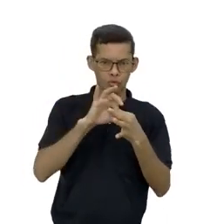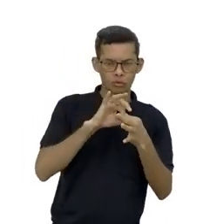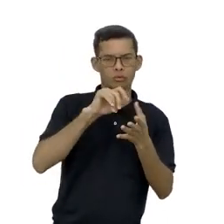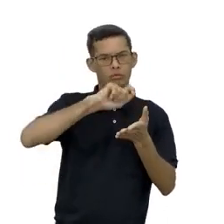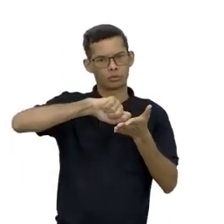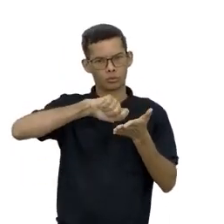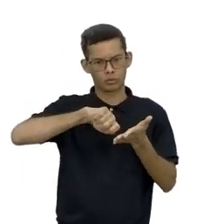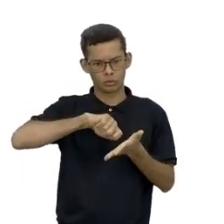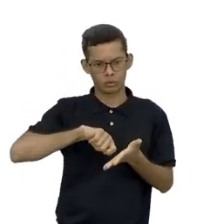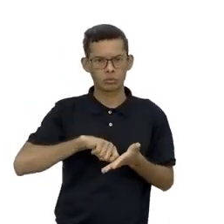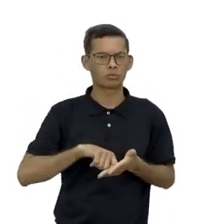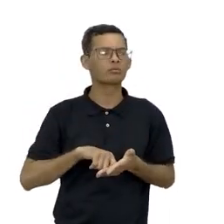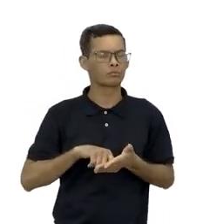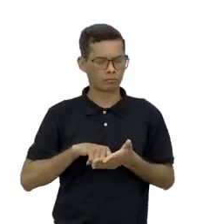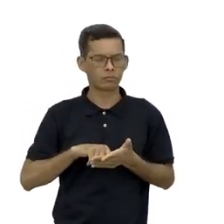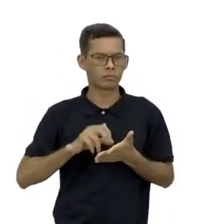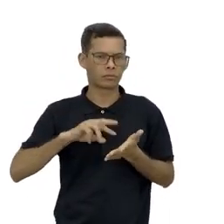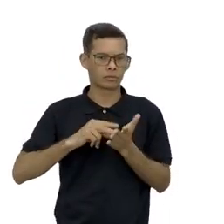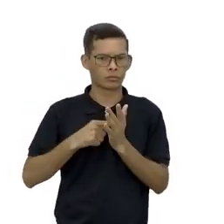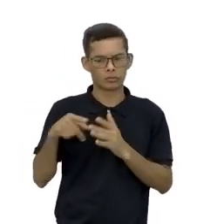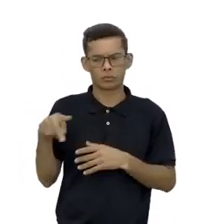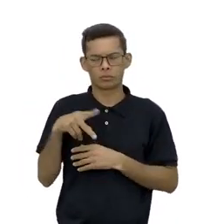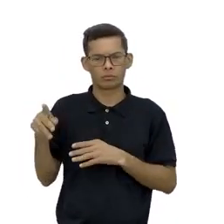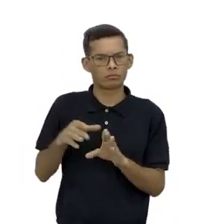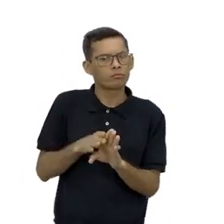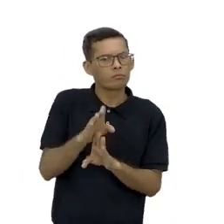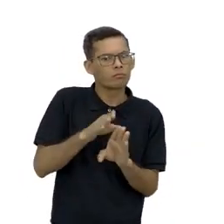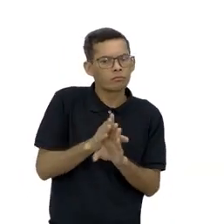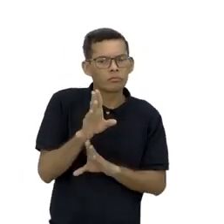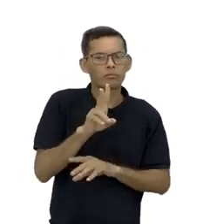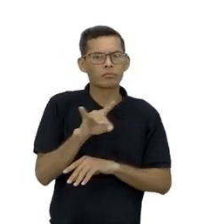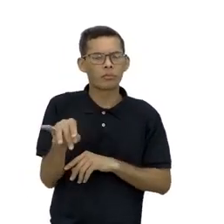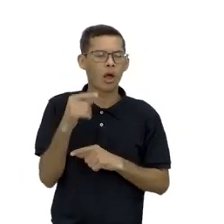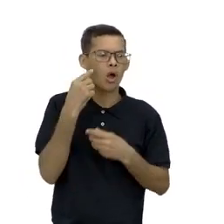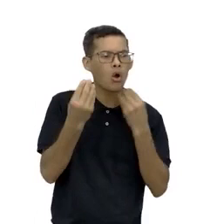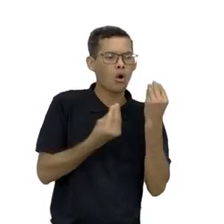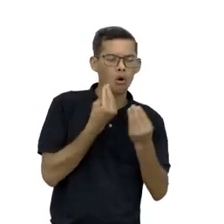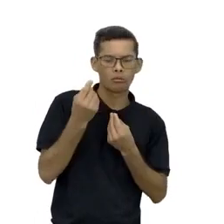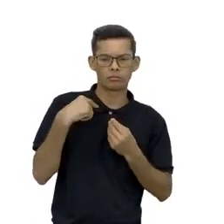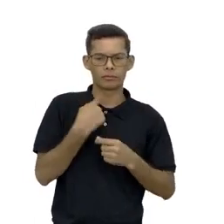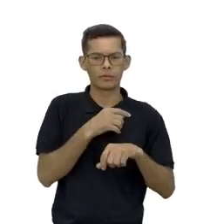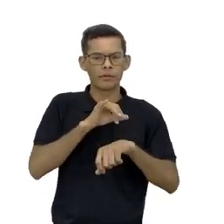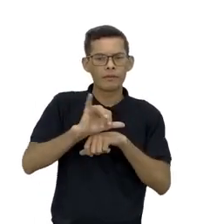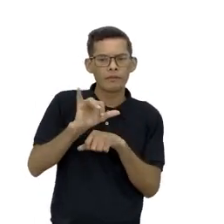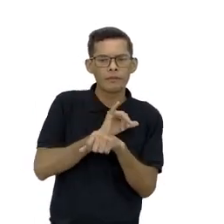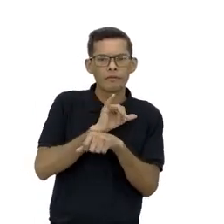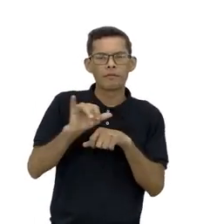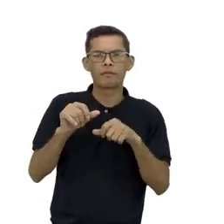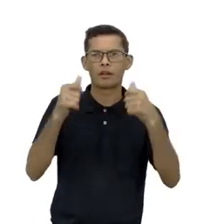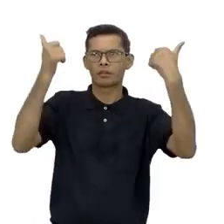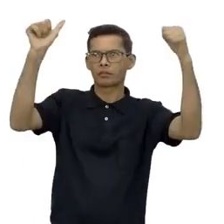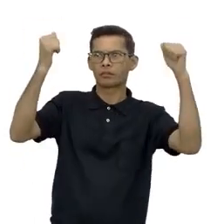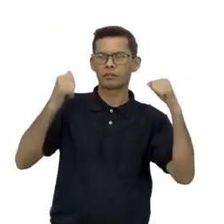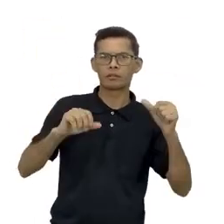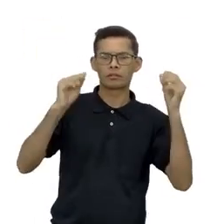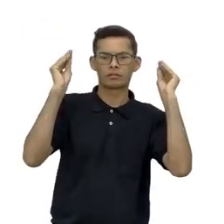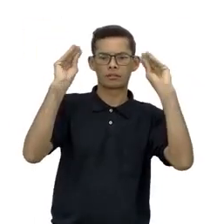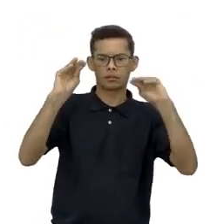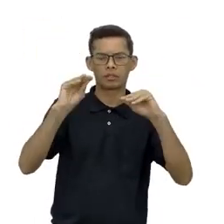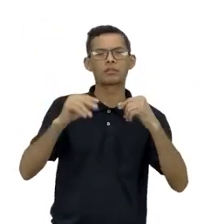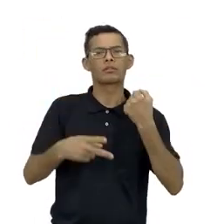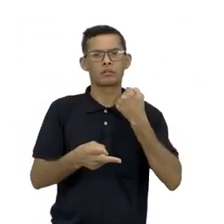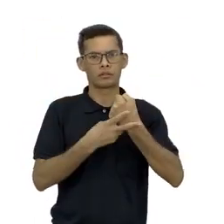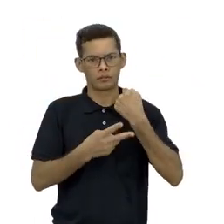de recomendar a elaboração de um cartaz com os verbos normalmente empregados